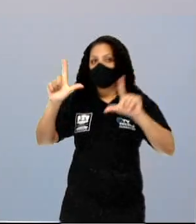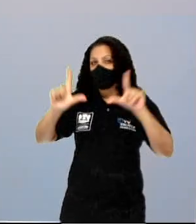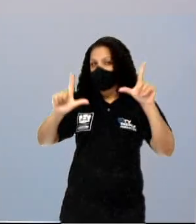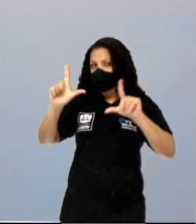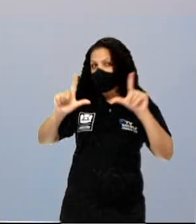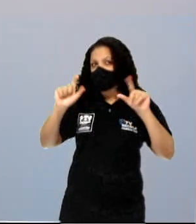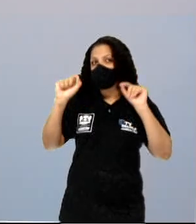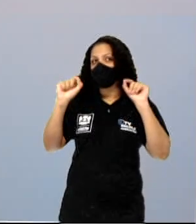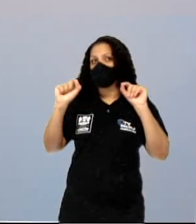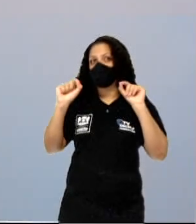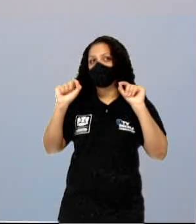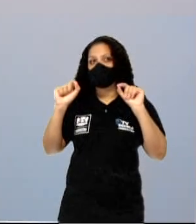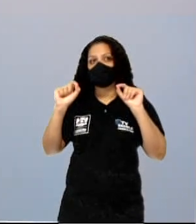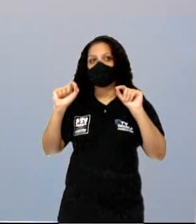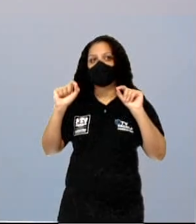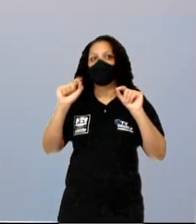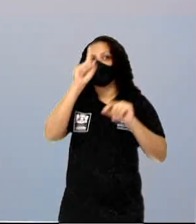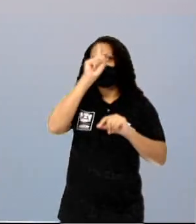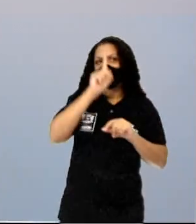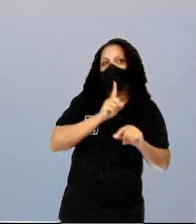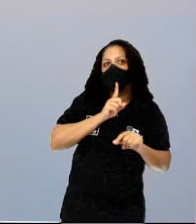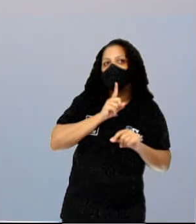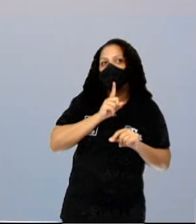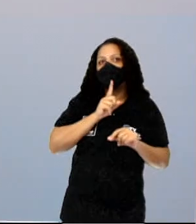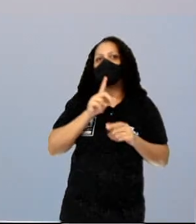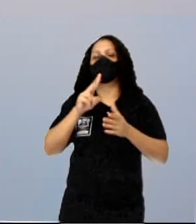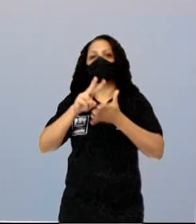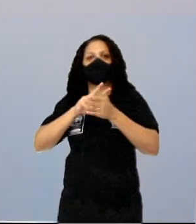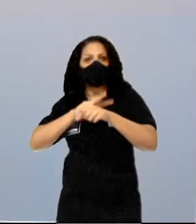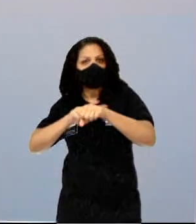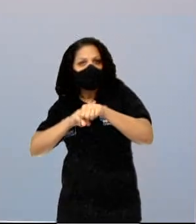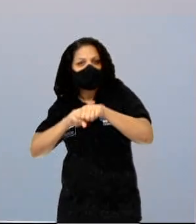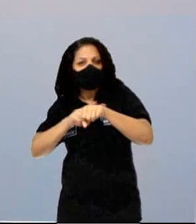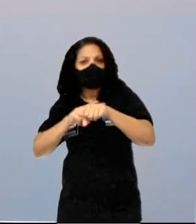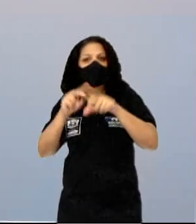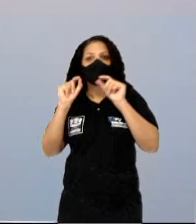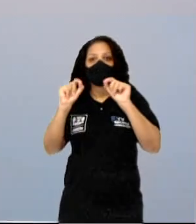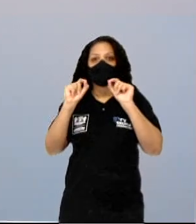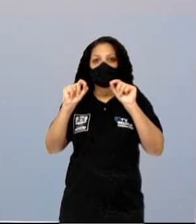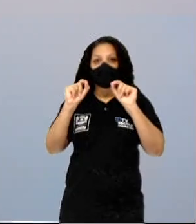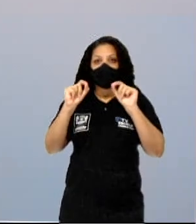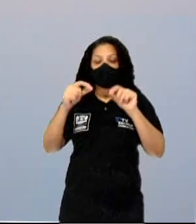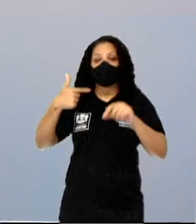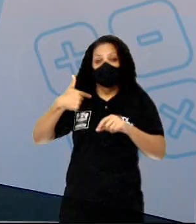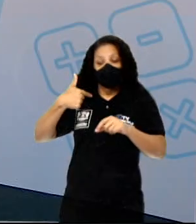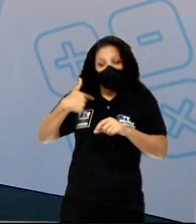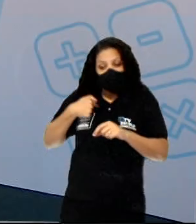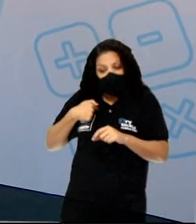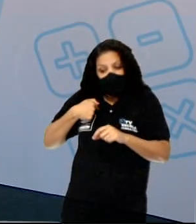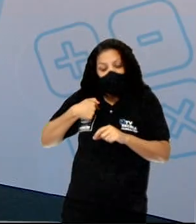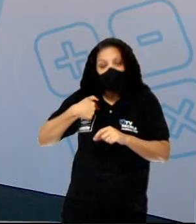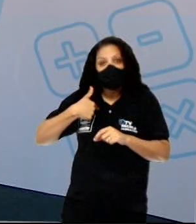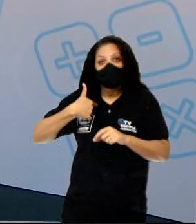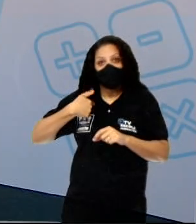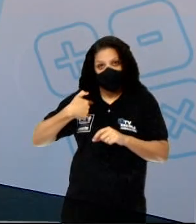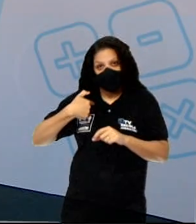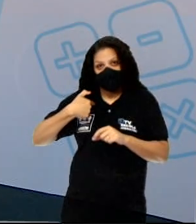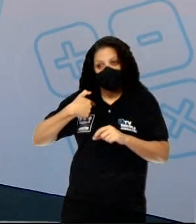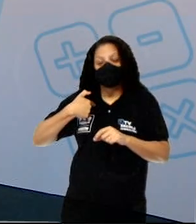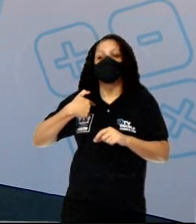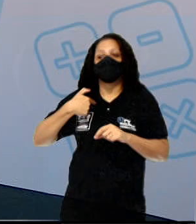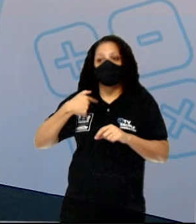cores amarelo e verde, porque Vargas, ele projetava essa ideia do amante da pátria,